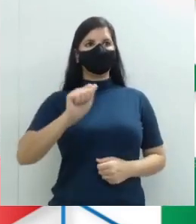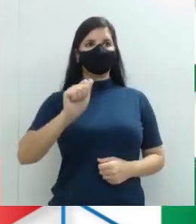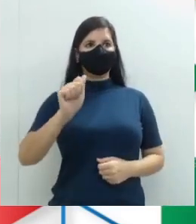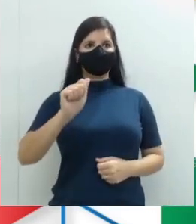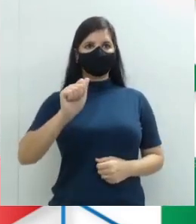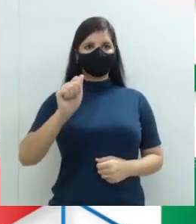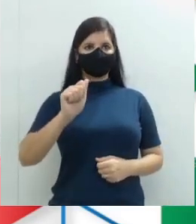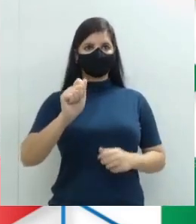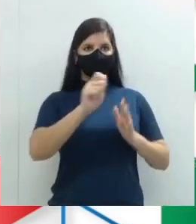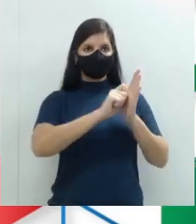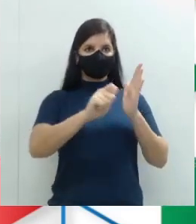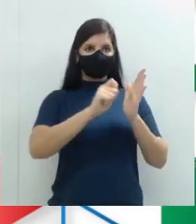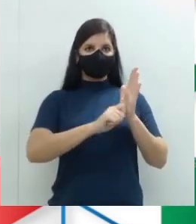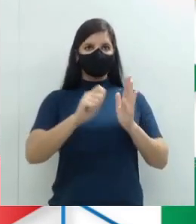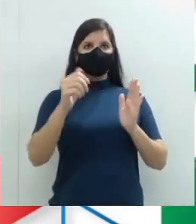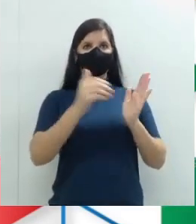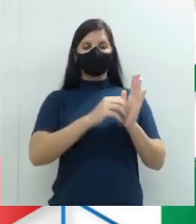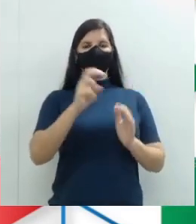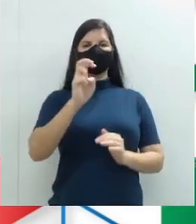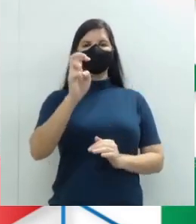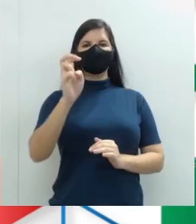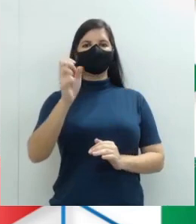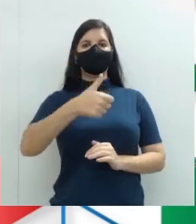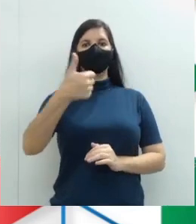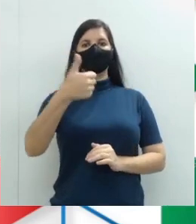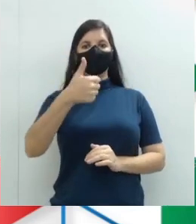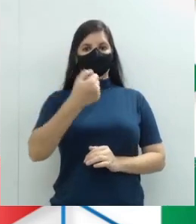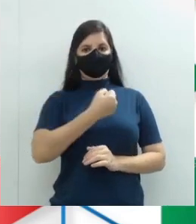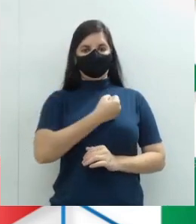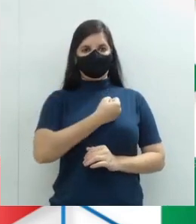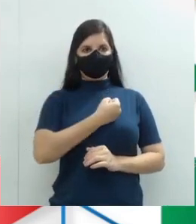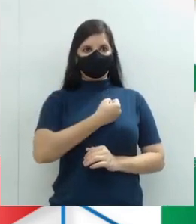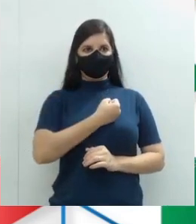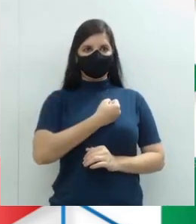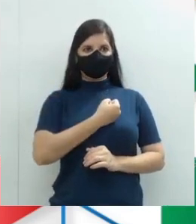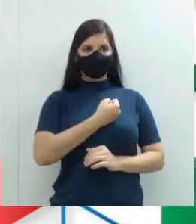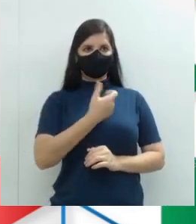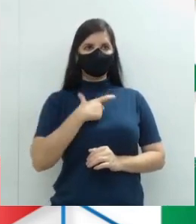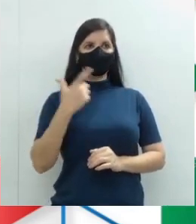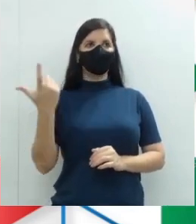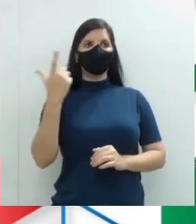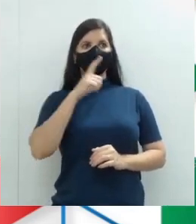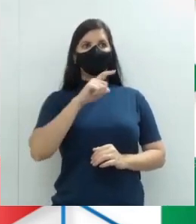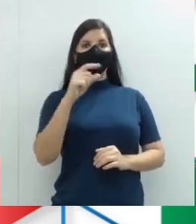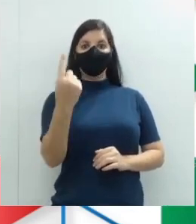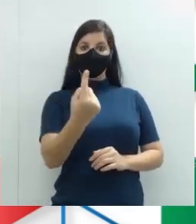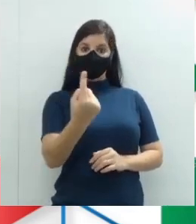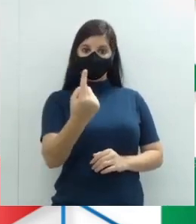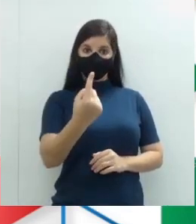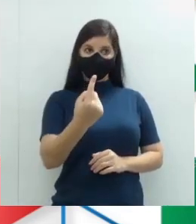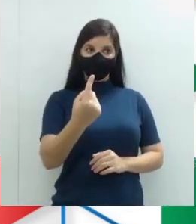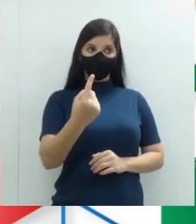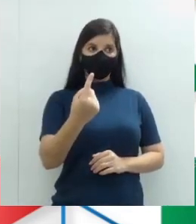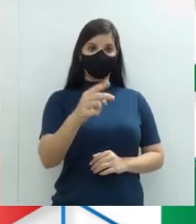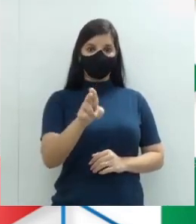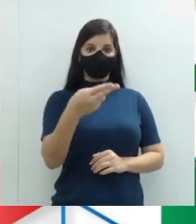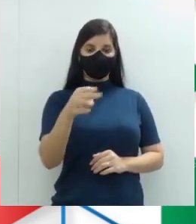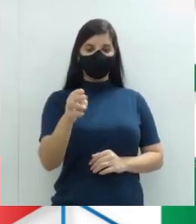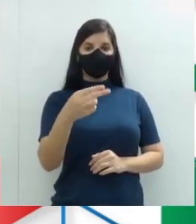já. Escreva os 5 primeiros termos de cada sequência. Então, para esse ponto 1, a gente vai colocar o